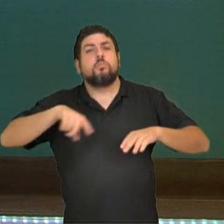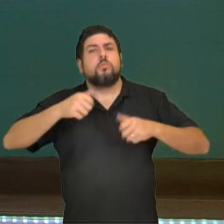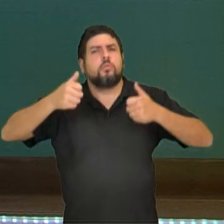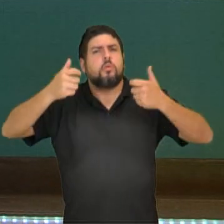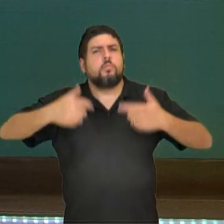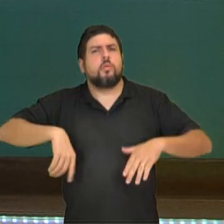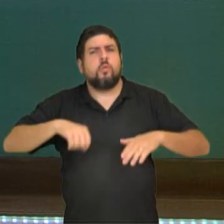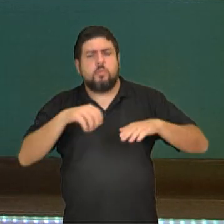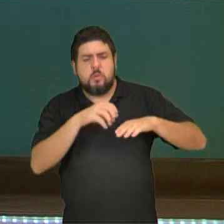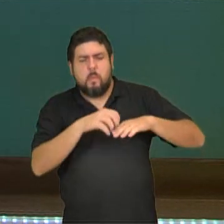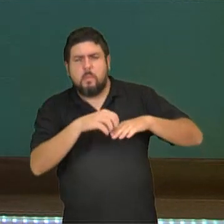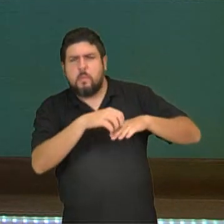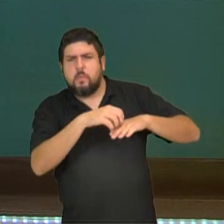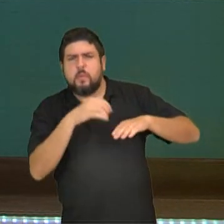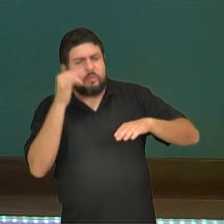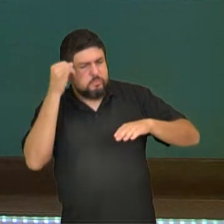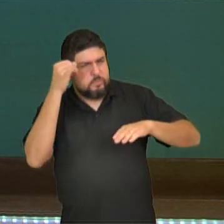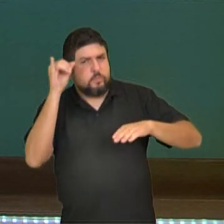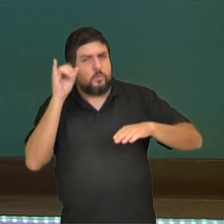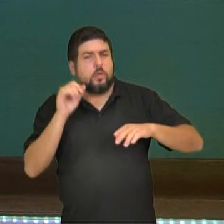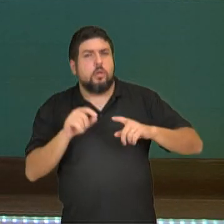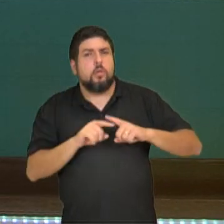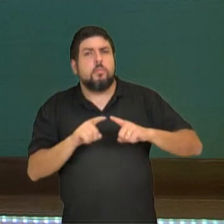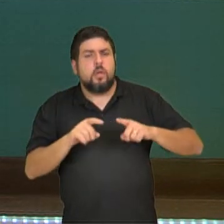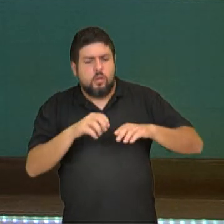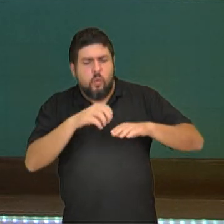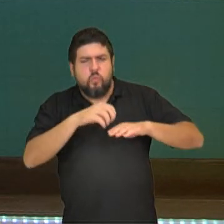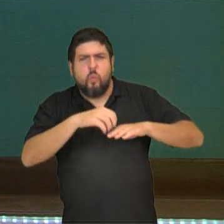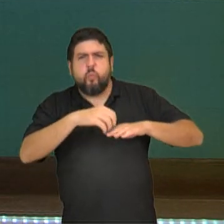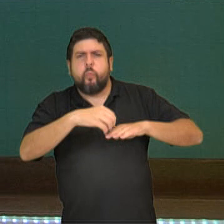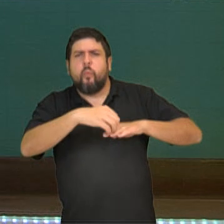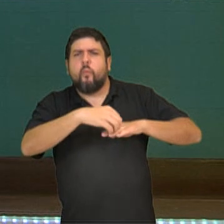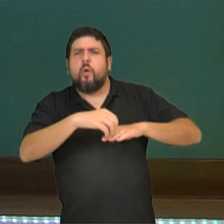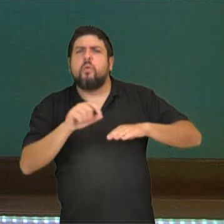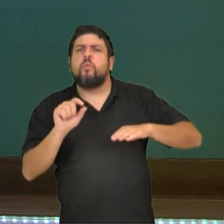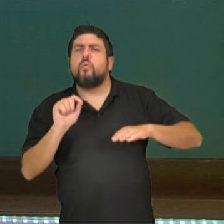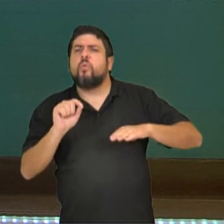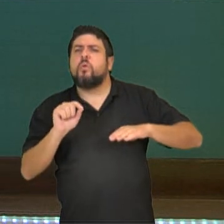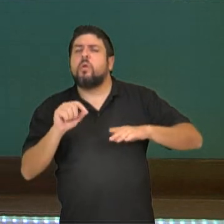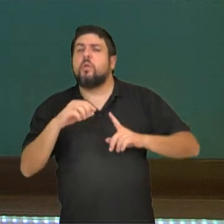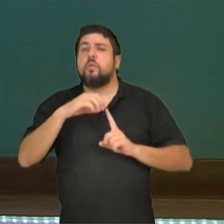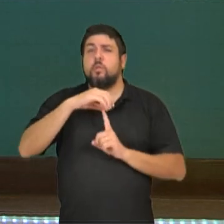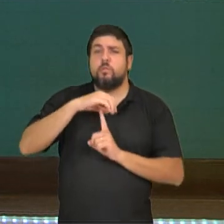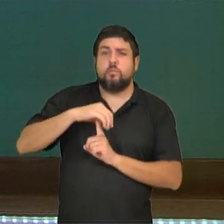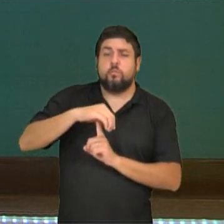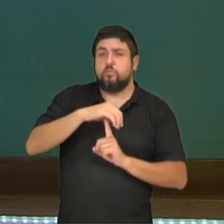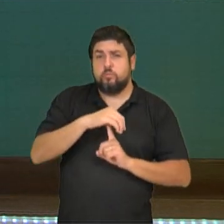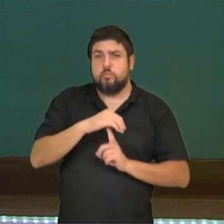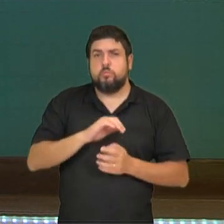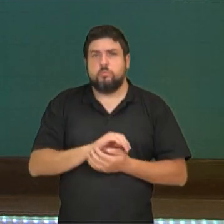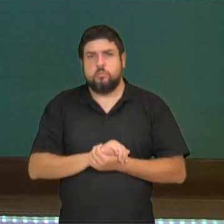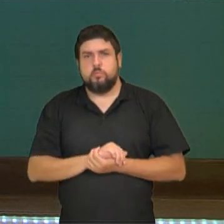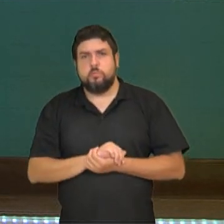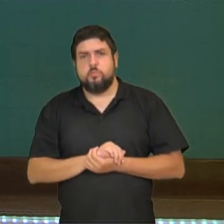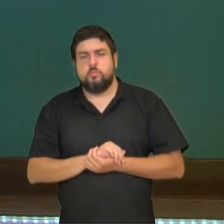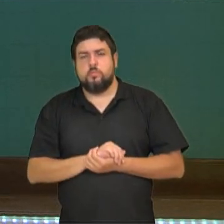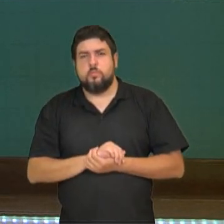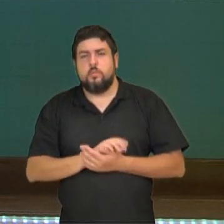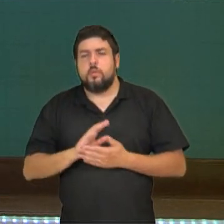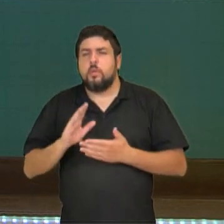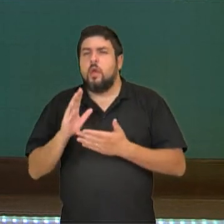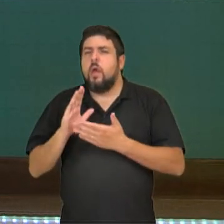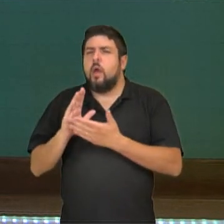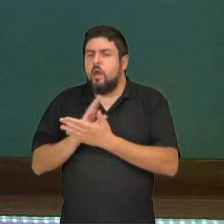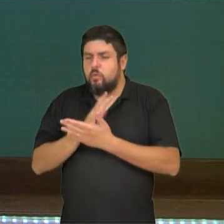consumir alimentos mofados. Mas o que o mofo é? Nada mais, nada menos que fungos. E algumas pessoas